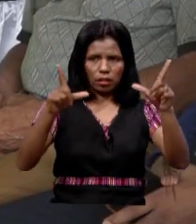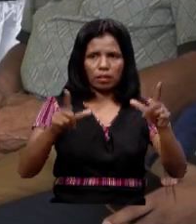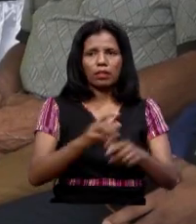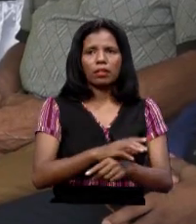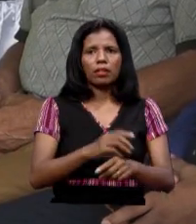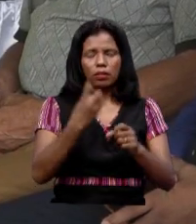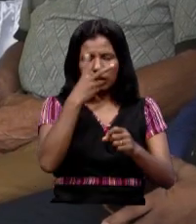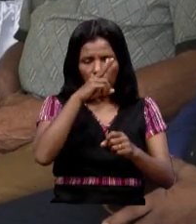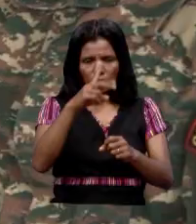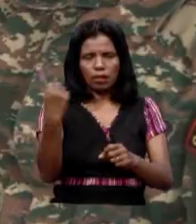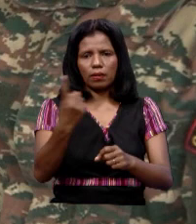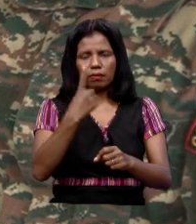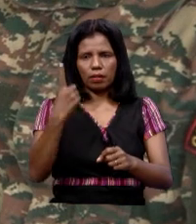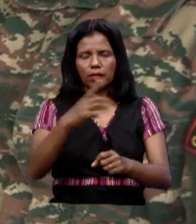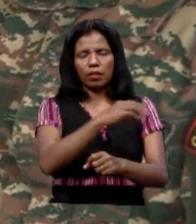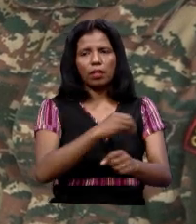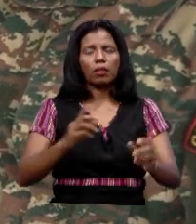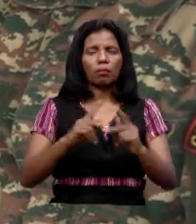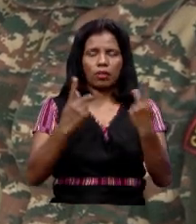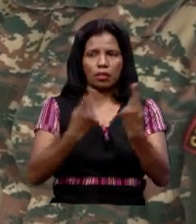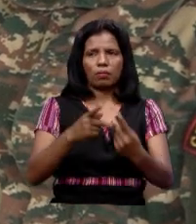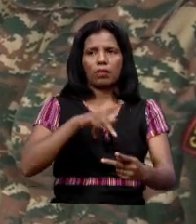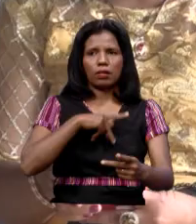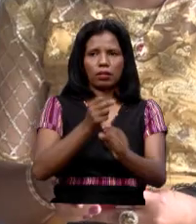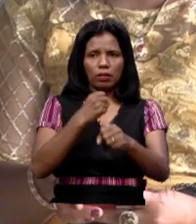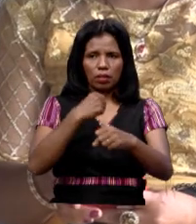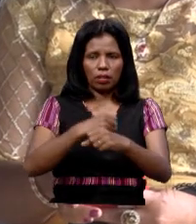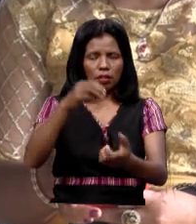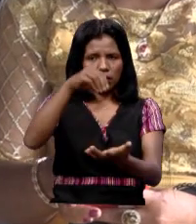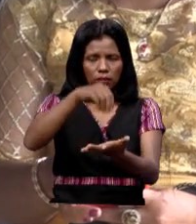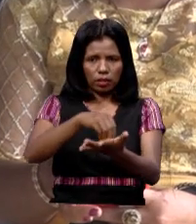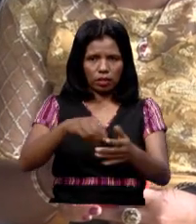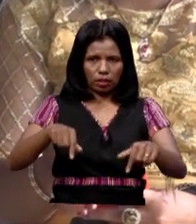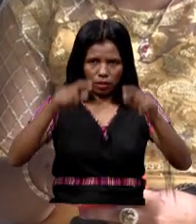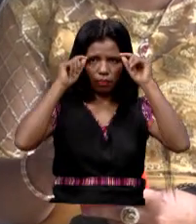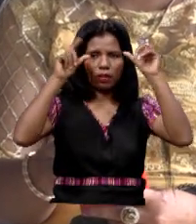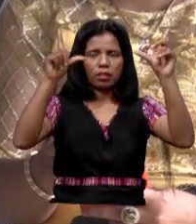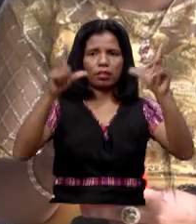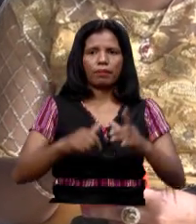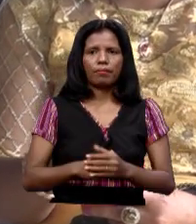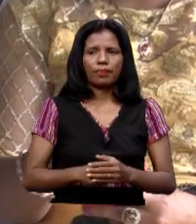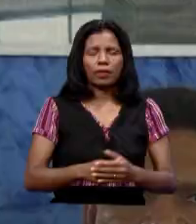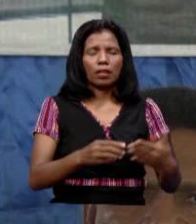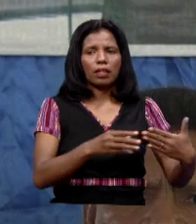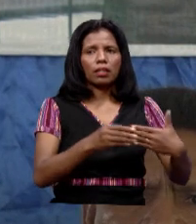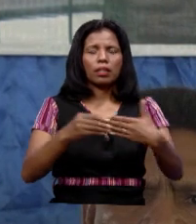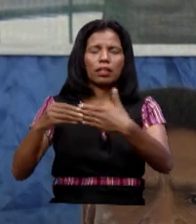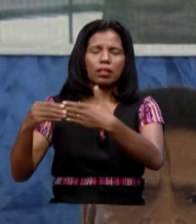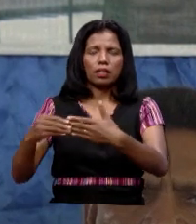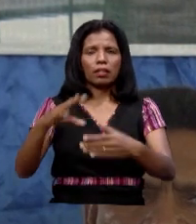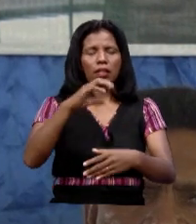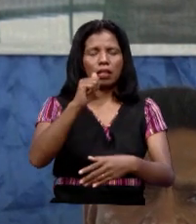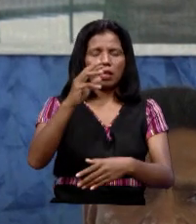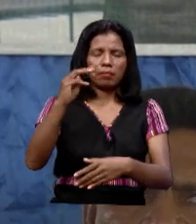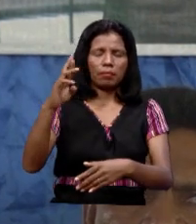onde consolida na fata em setor privado sira, ato halo investimento e a Timor-Leste. Líder Câmara Comércio e Indústria